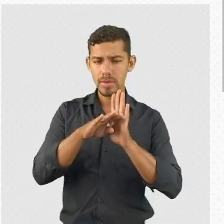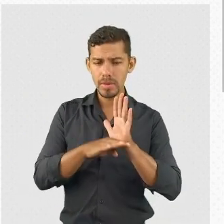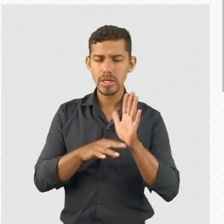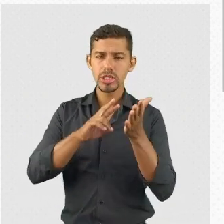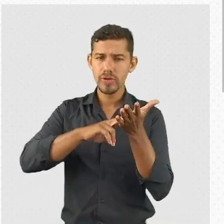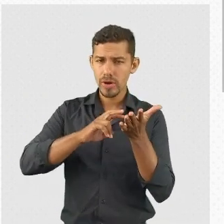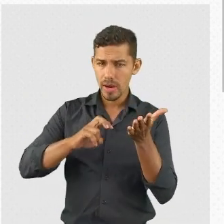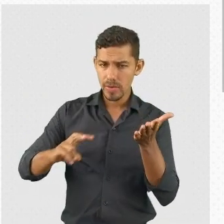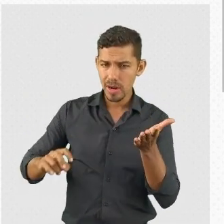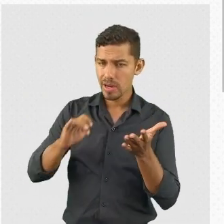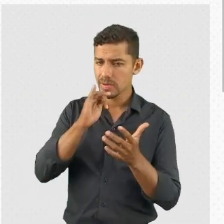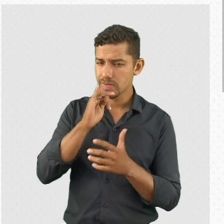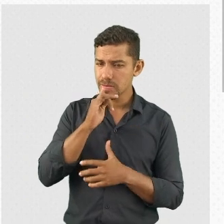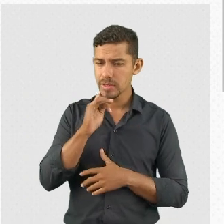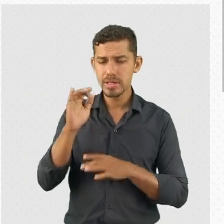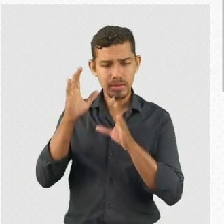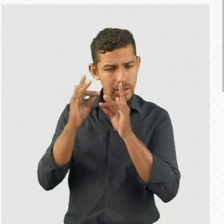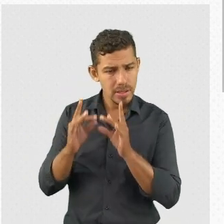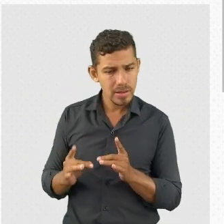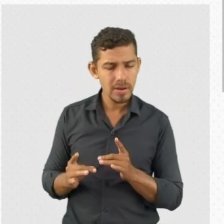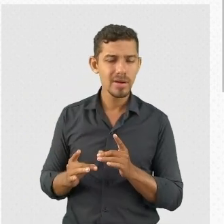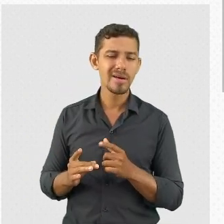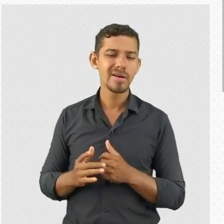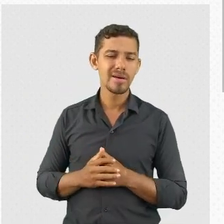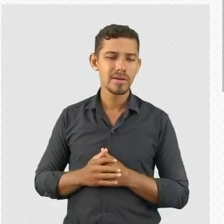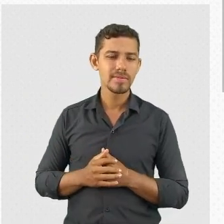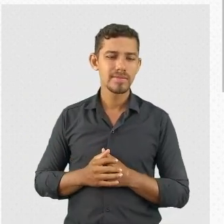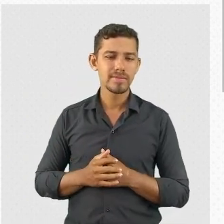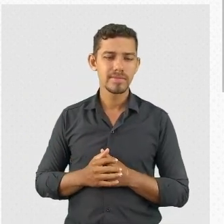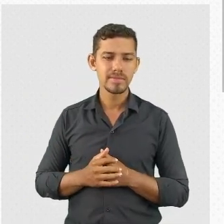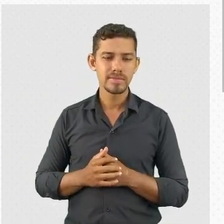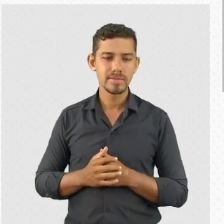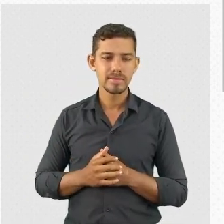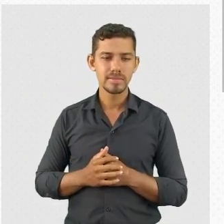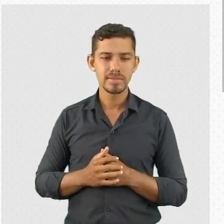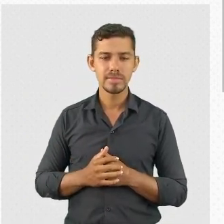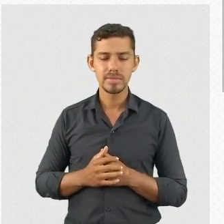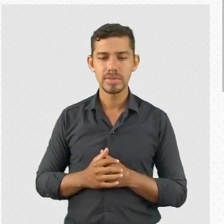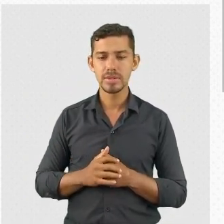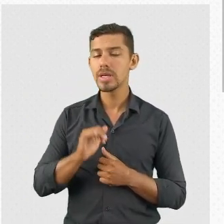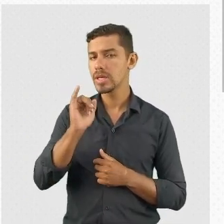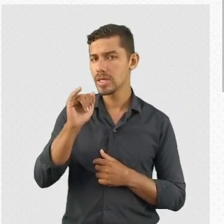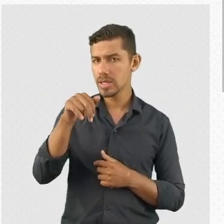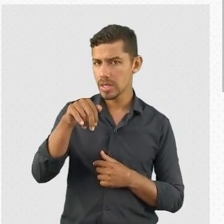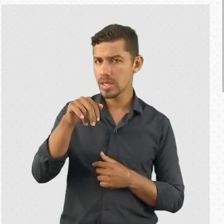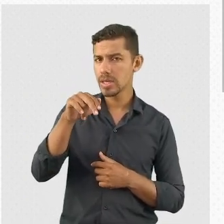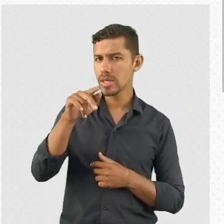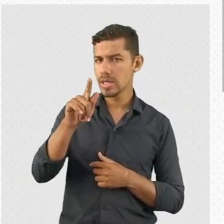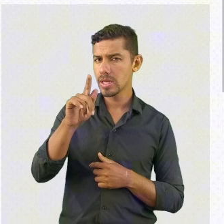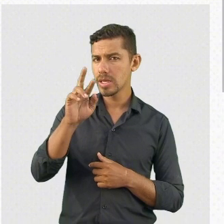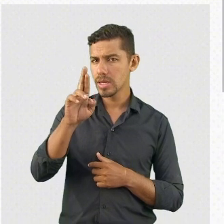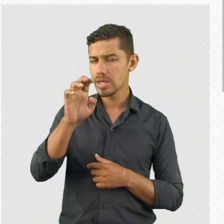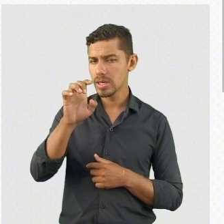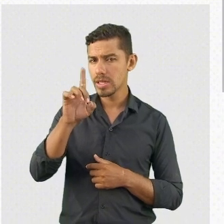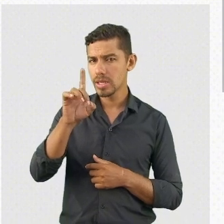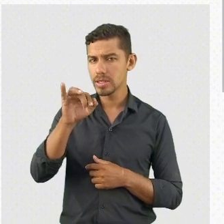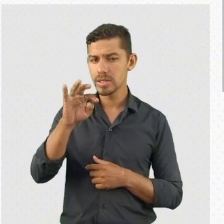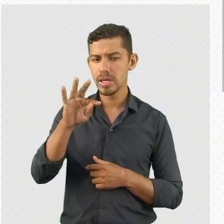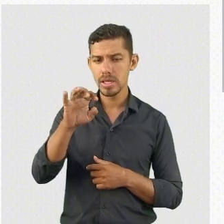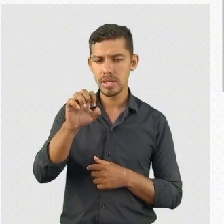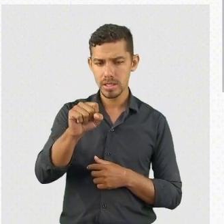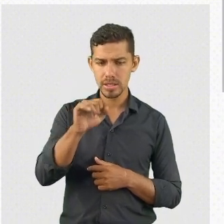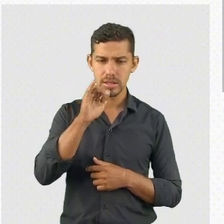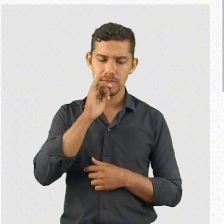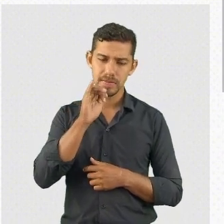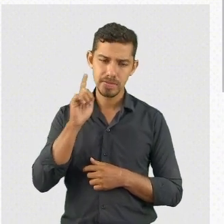vocabulário. Vocabulário específico a ingredients, que seria ingredientes, kitchen